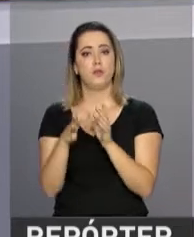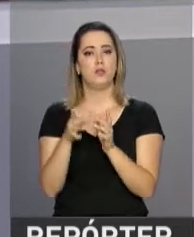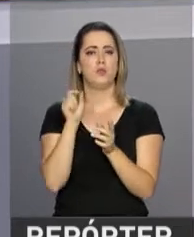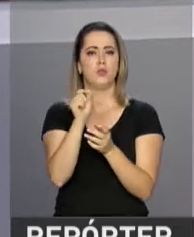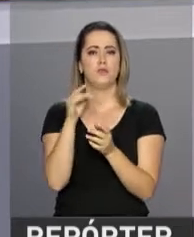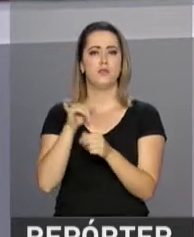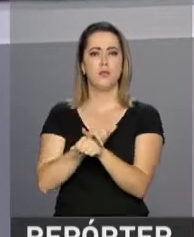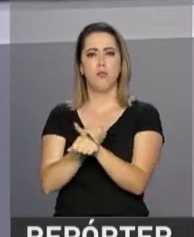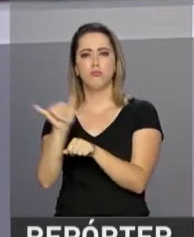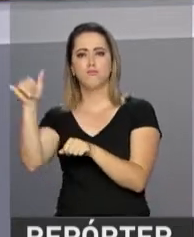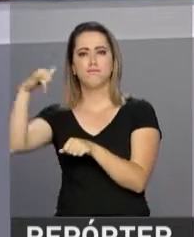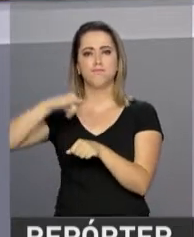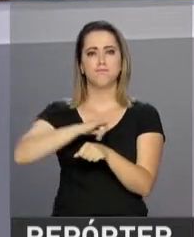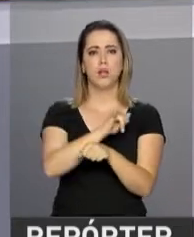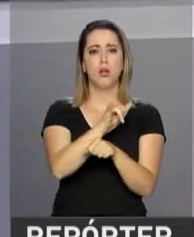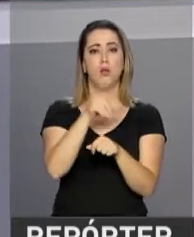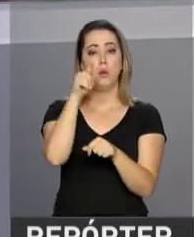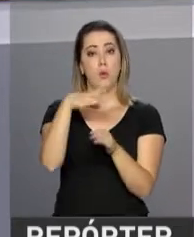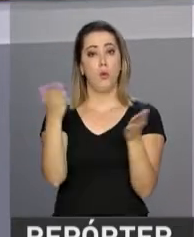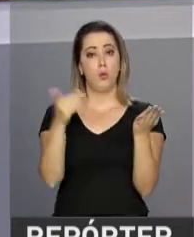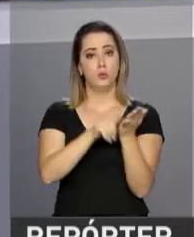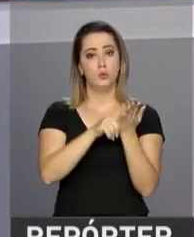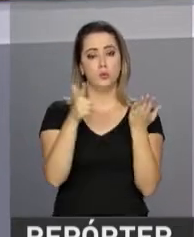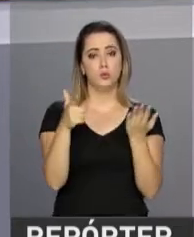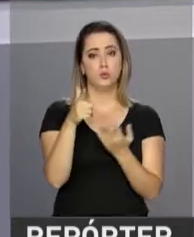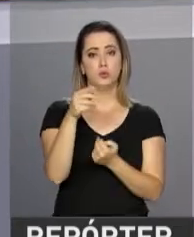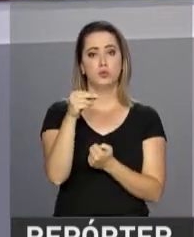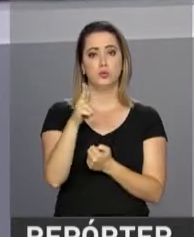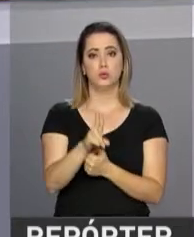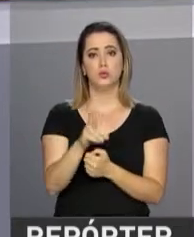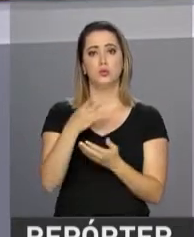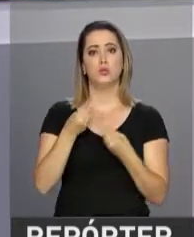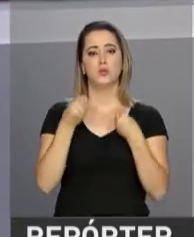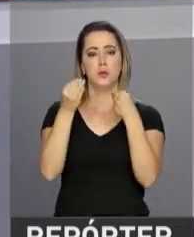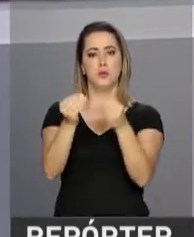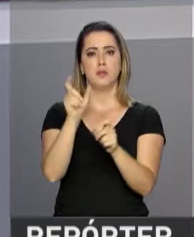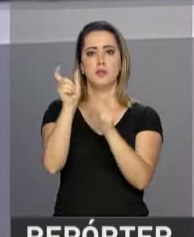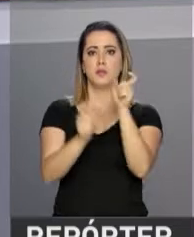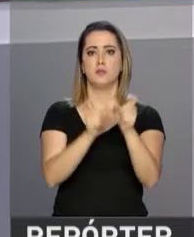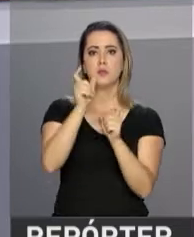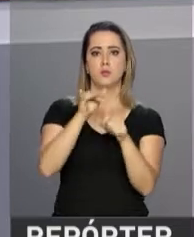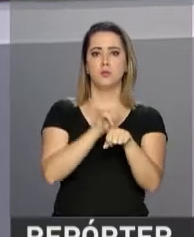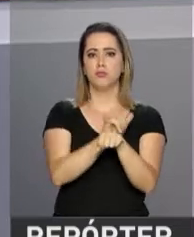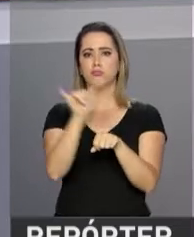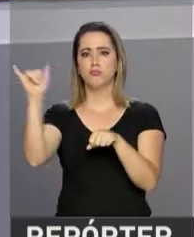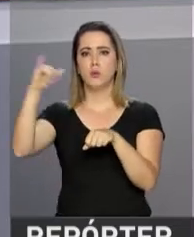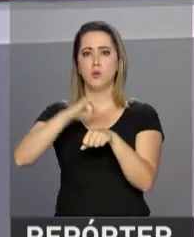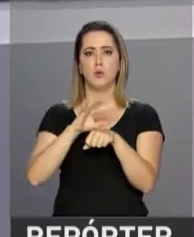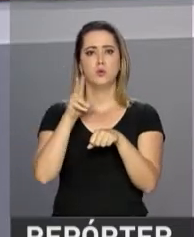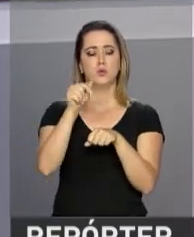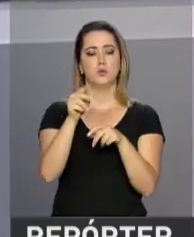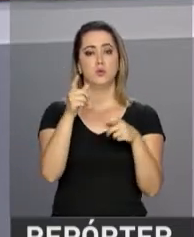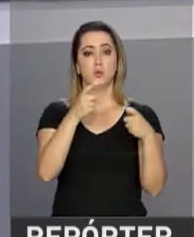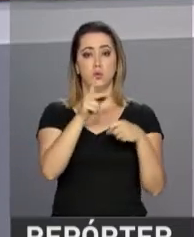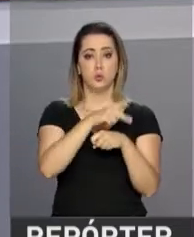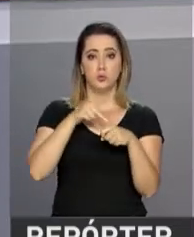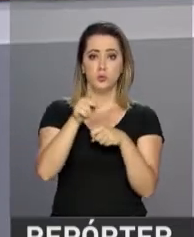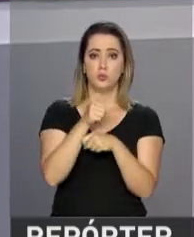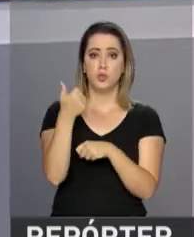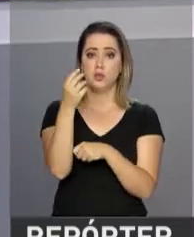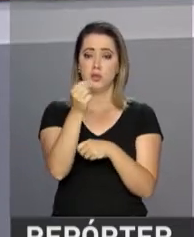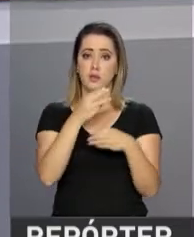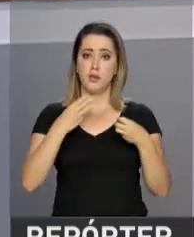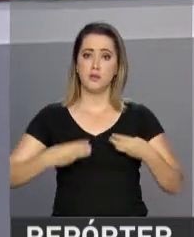do transporte aéreo publicado hoje no diário oficial para garantir aos usuários de aeroportos de todo o país dez